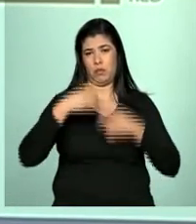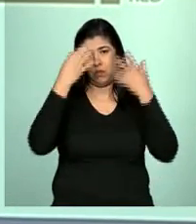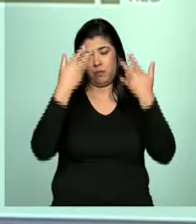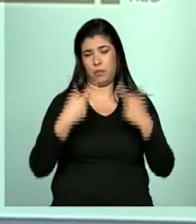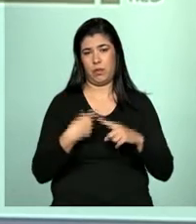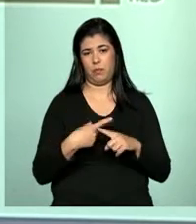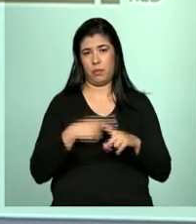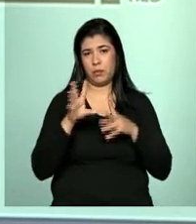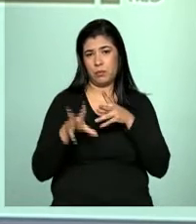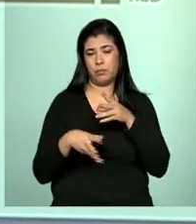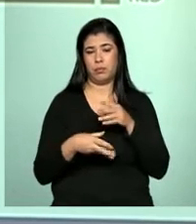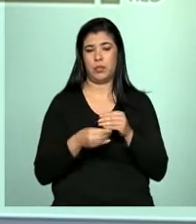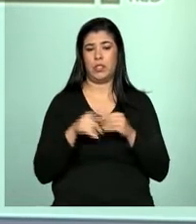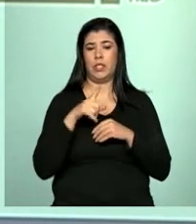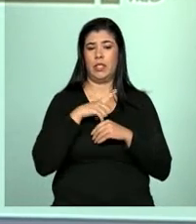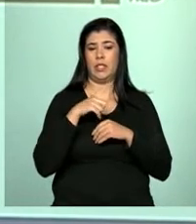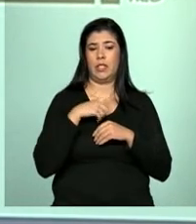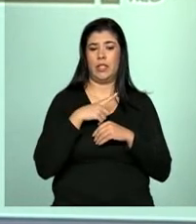importante porque